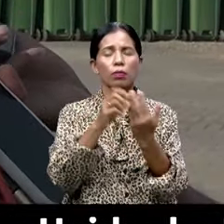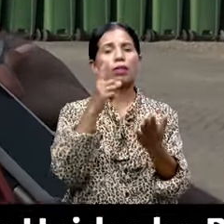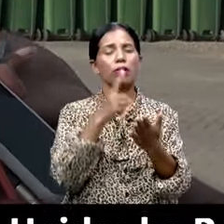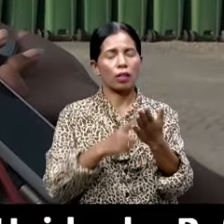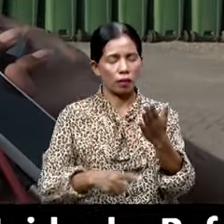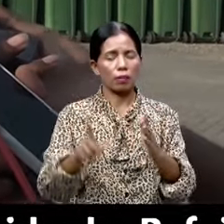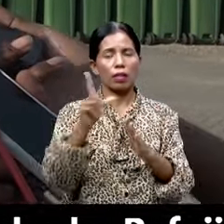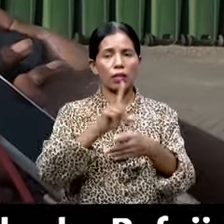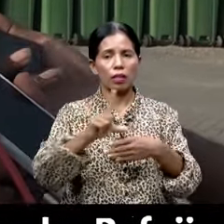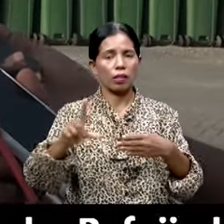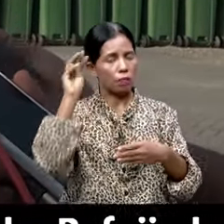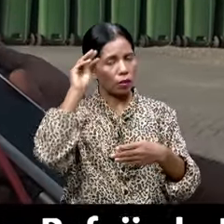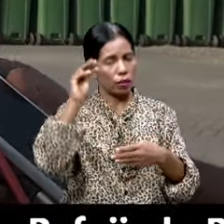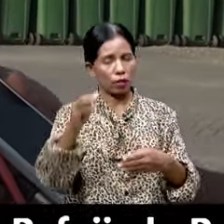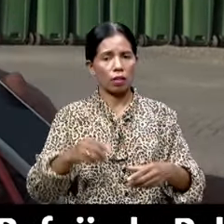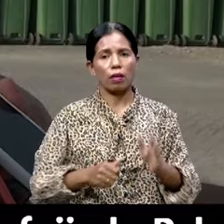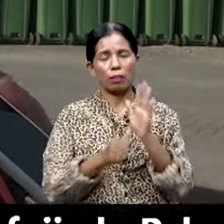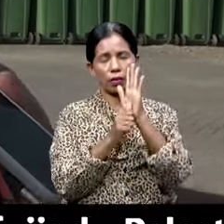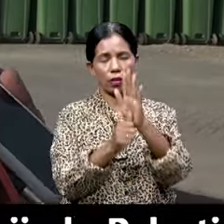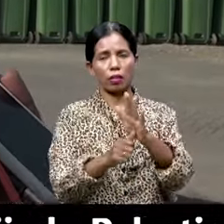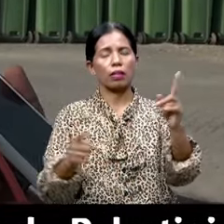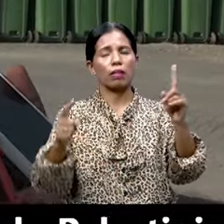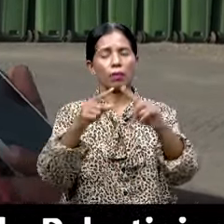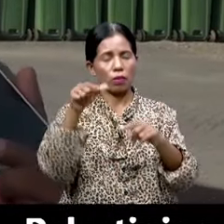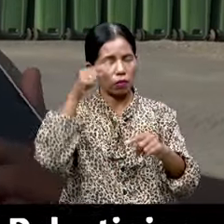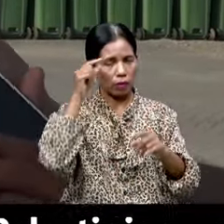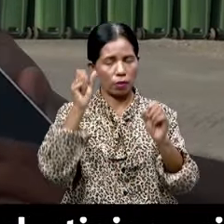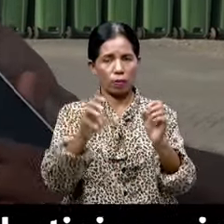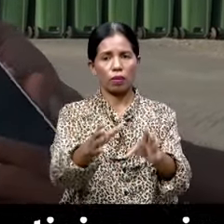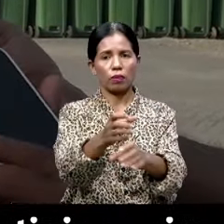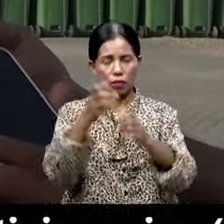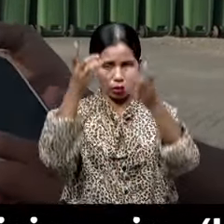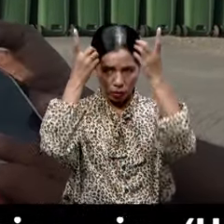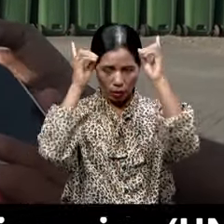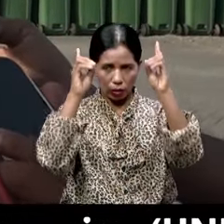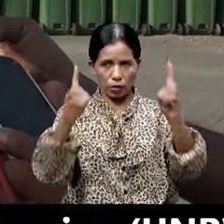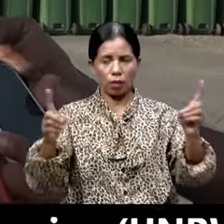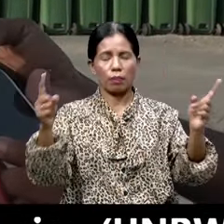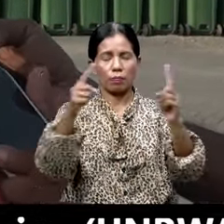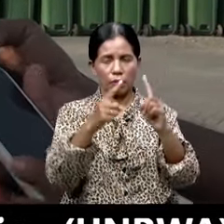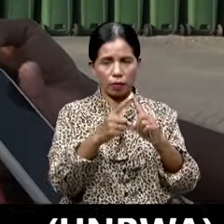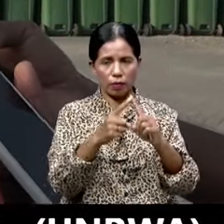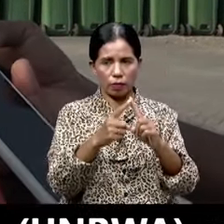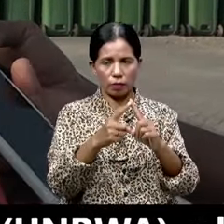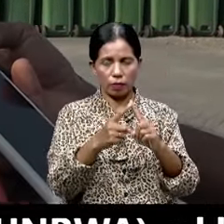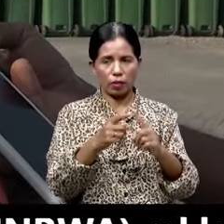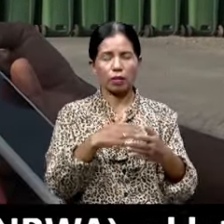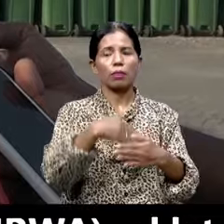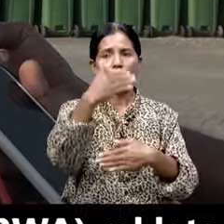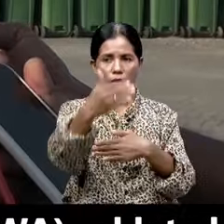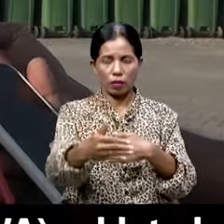ministra de competência que está presente, para depois o governo central, para ele ter decisão, para gestão, tudo mais